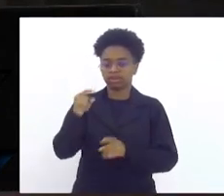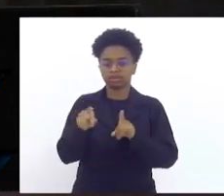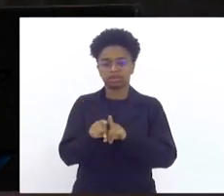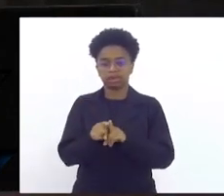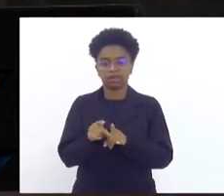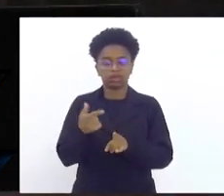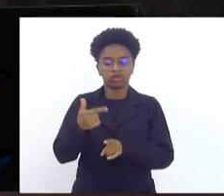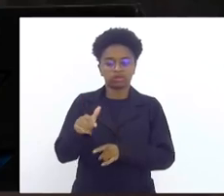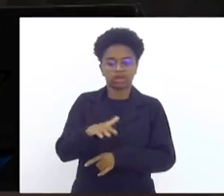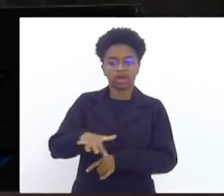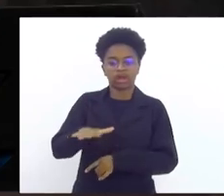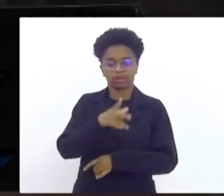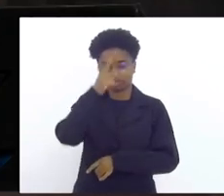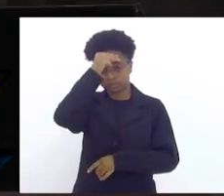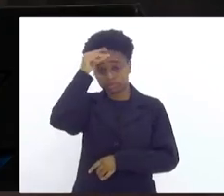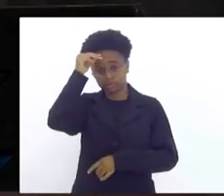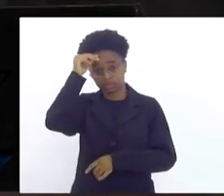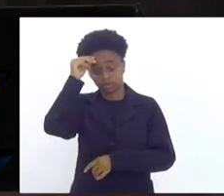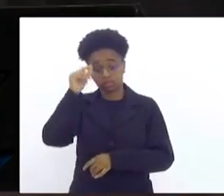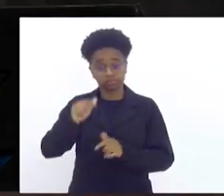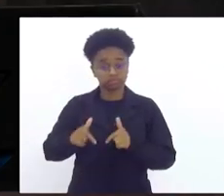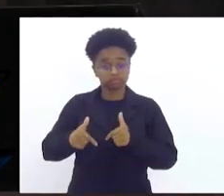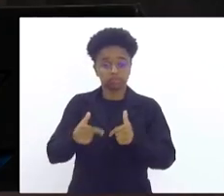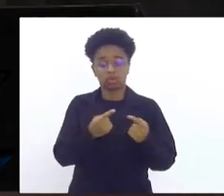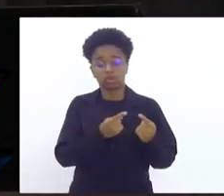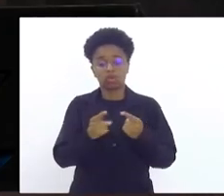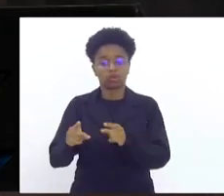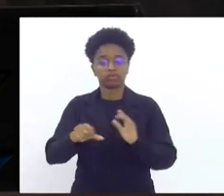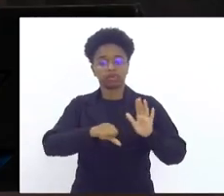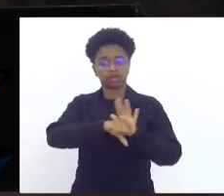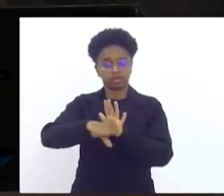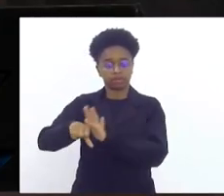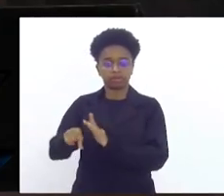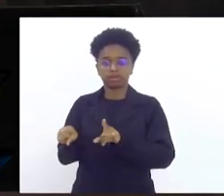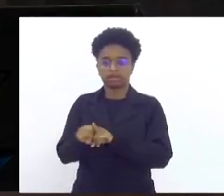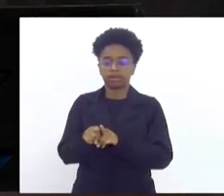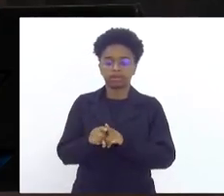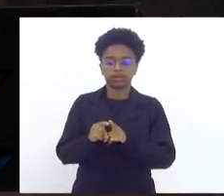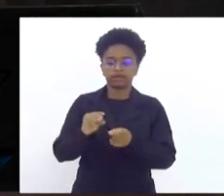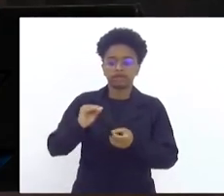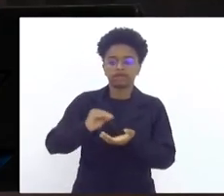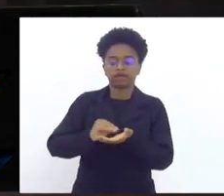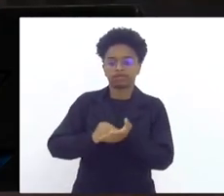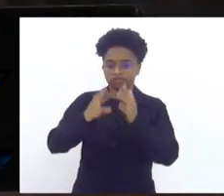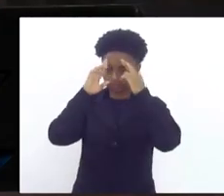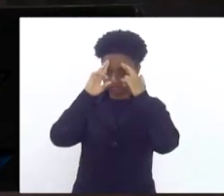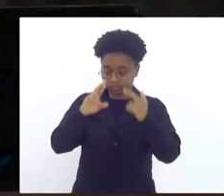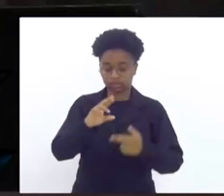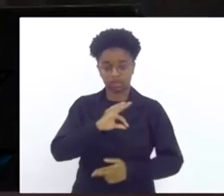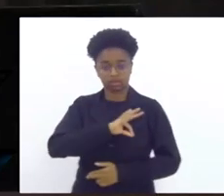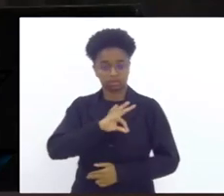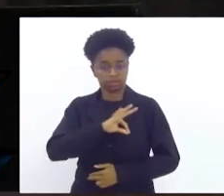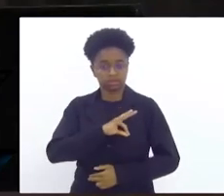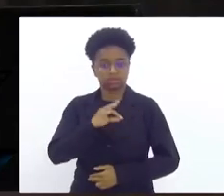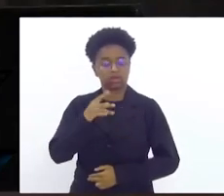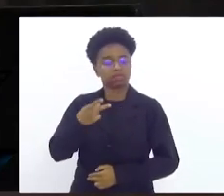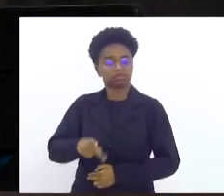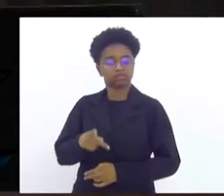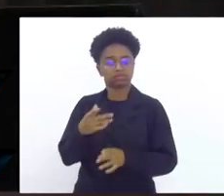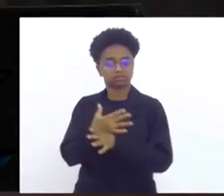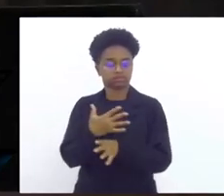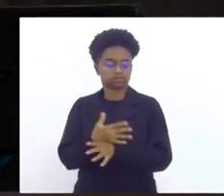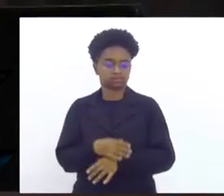municipal de instrumentos eficazes no combate à criminalidade desrespeitando esses bravos policiais municipais que